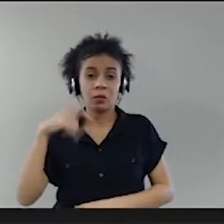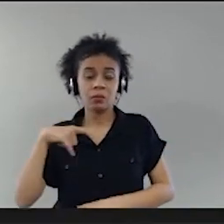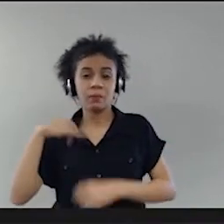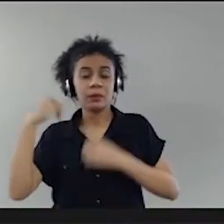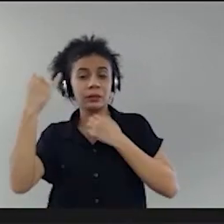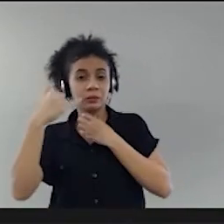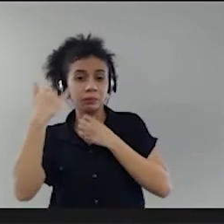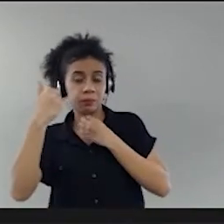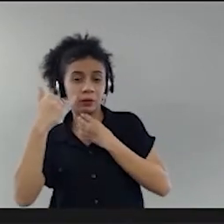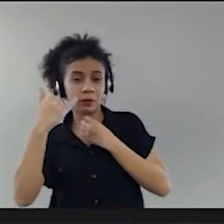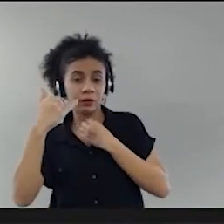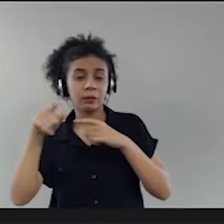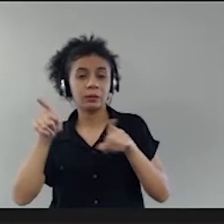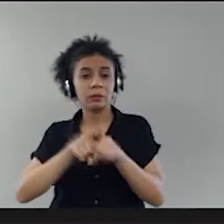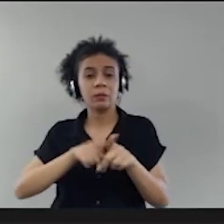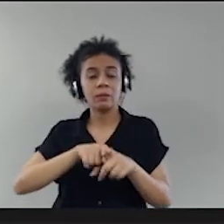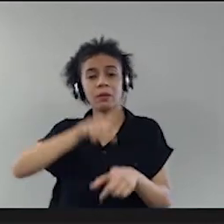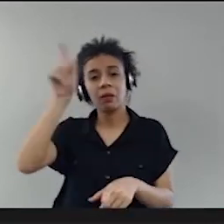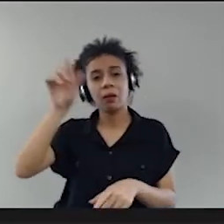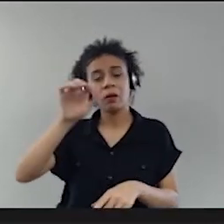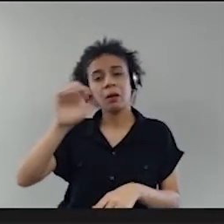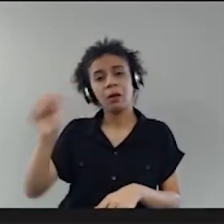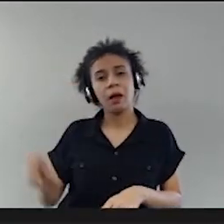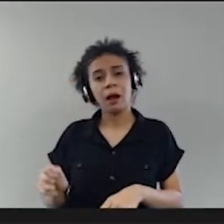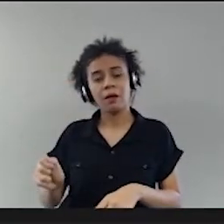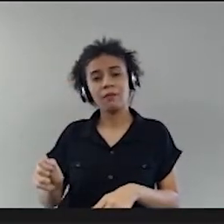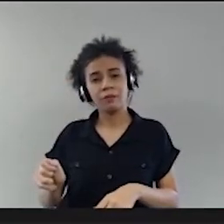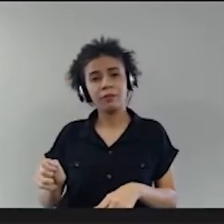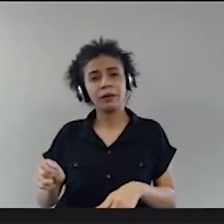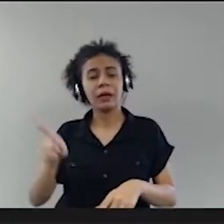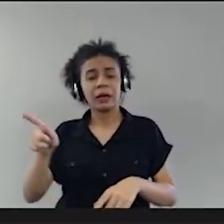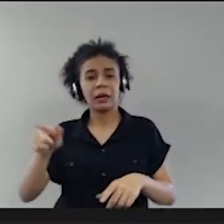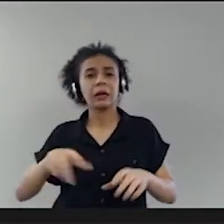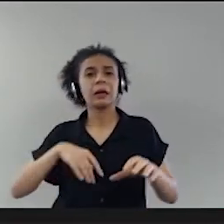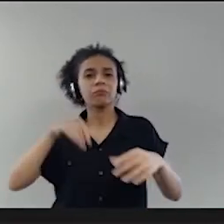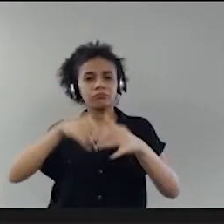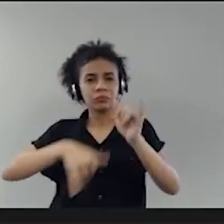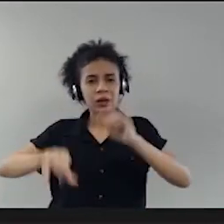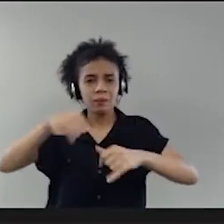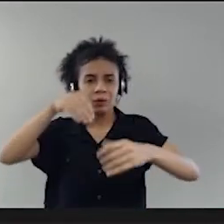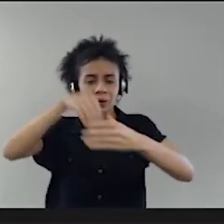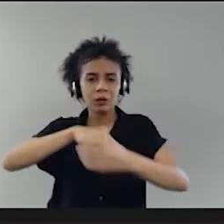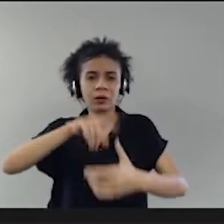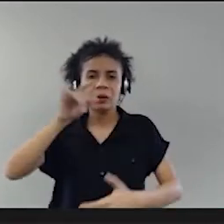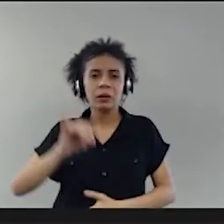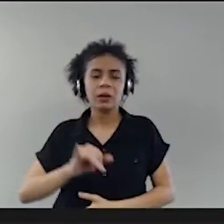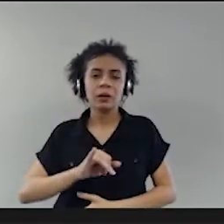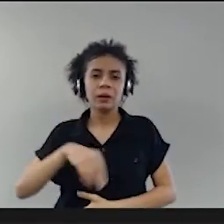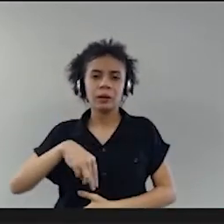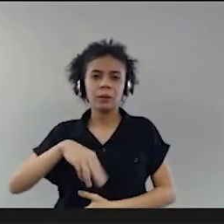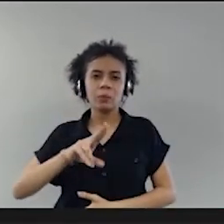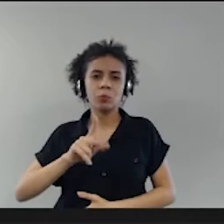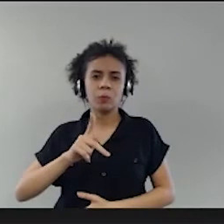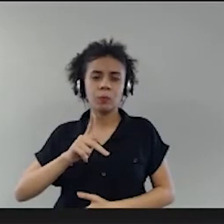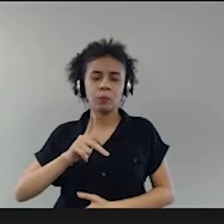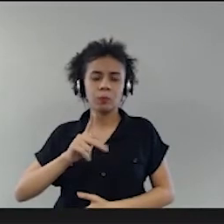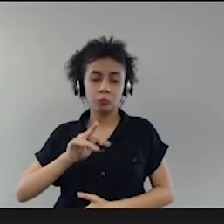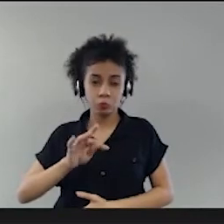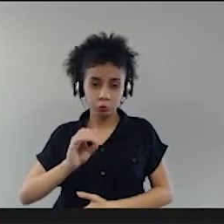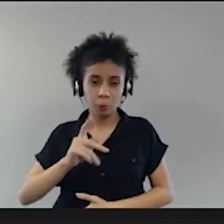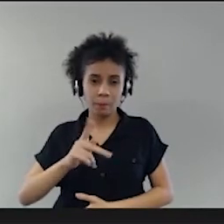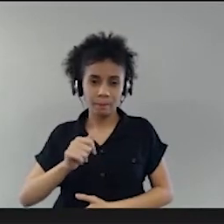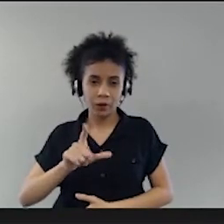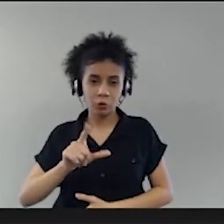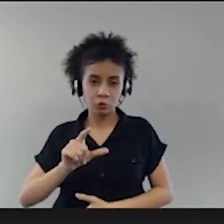na África. Integra o Laboratório de Imunopatologia Keizo Asami, da Universidade Federal